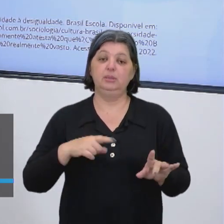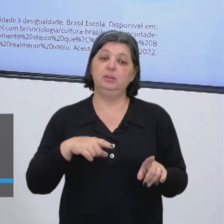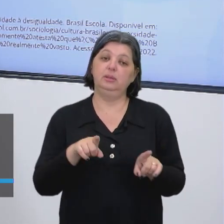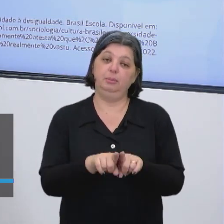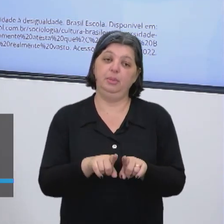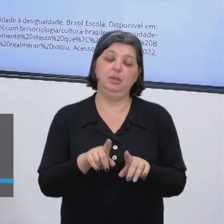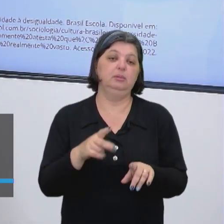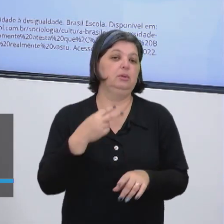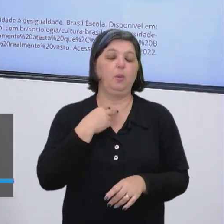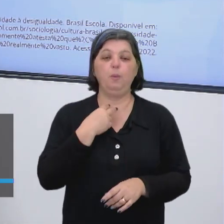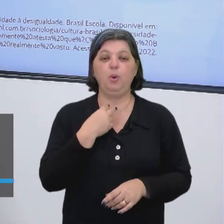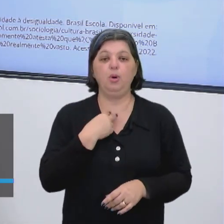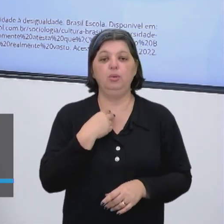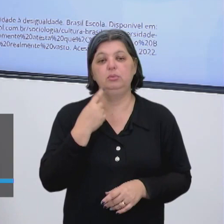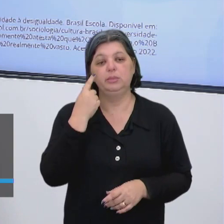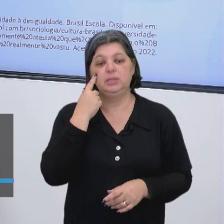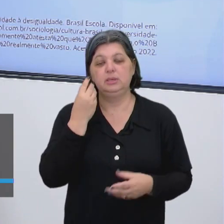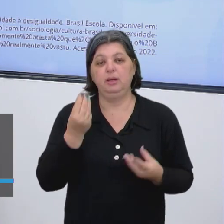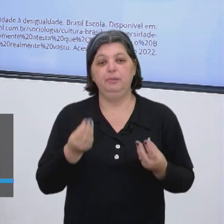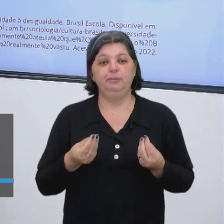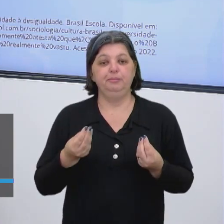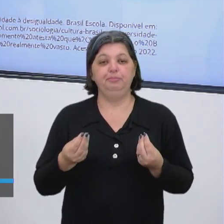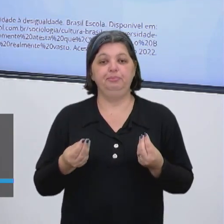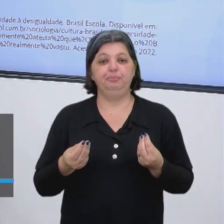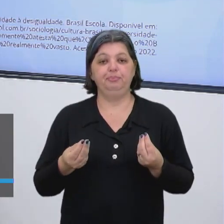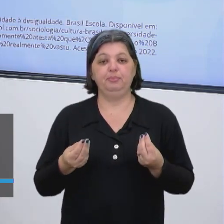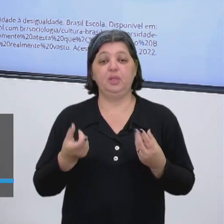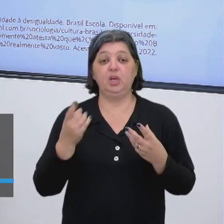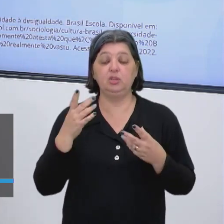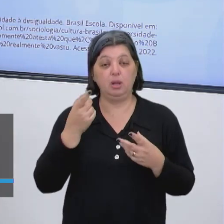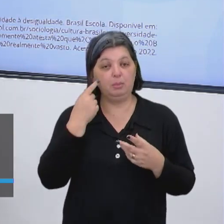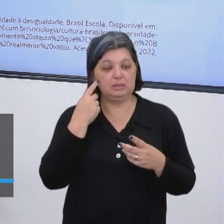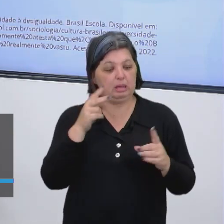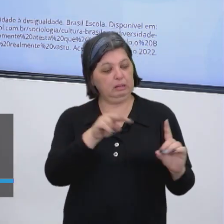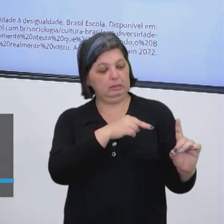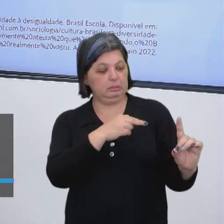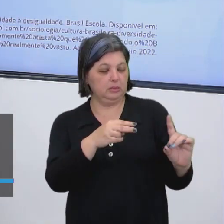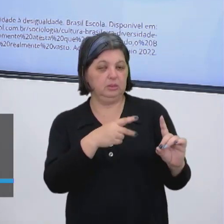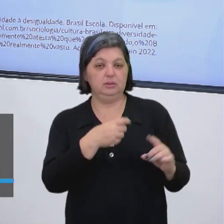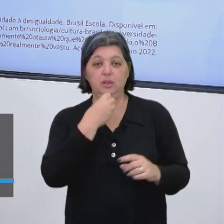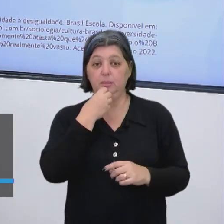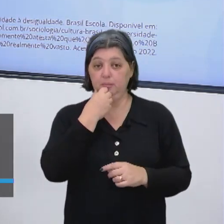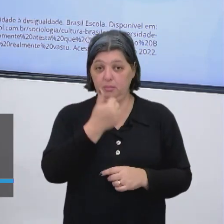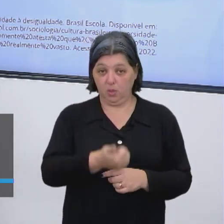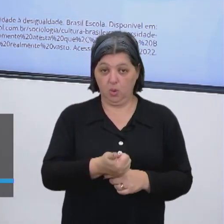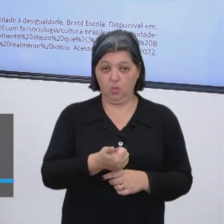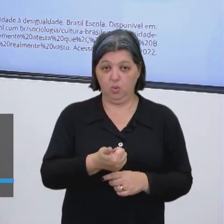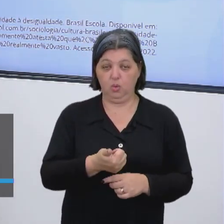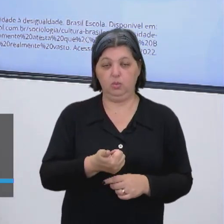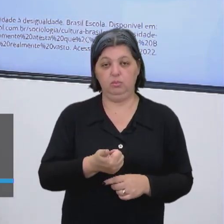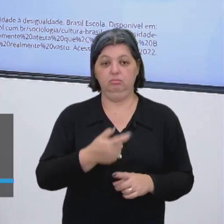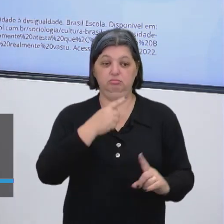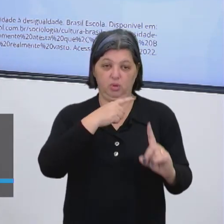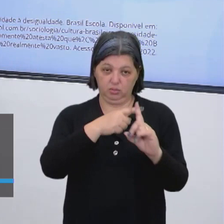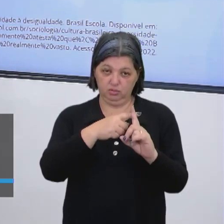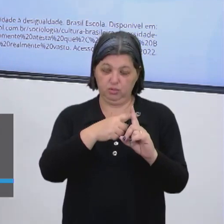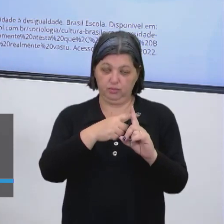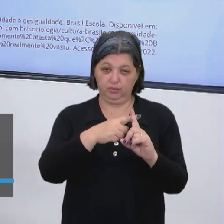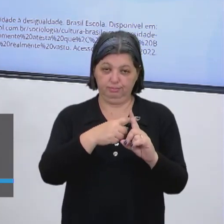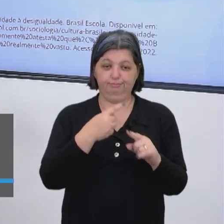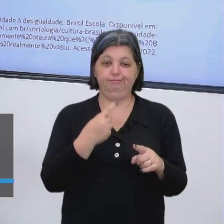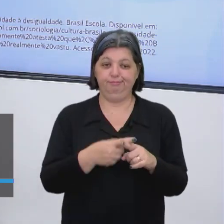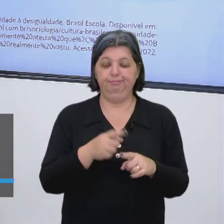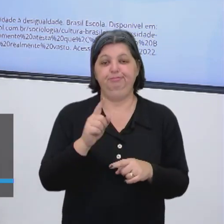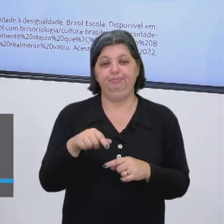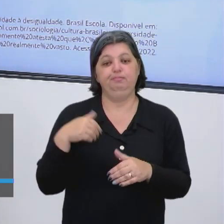não pode justamente olhar isso como um processo que foi um processo positivo, que foi um